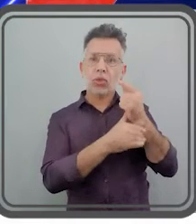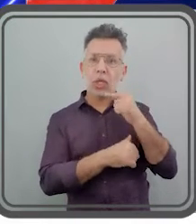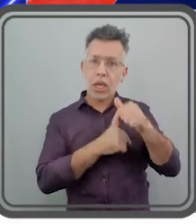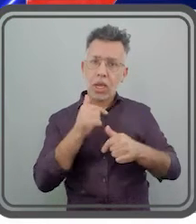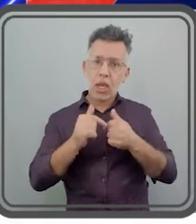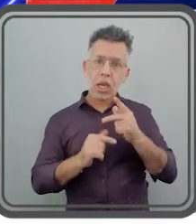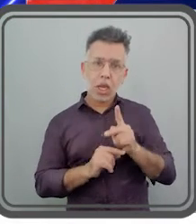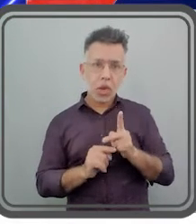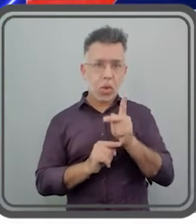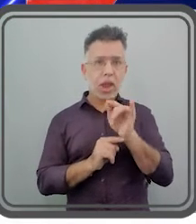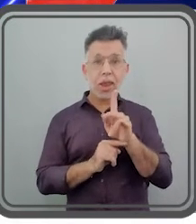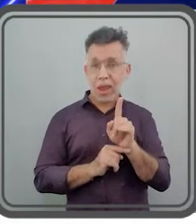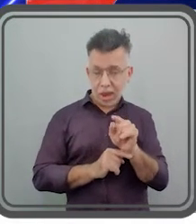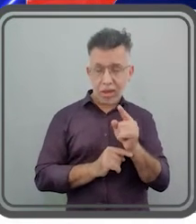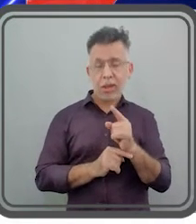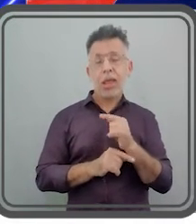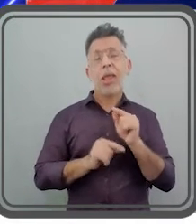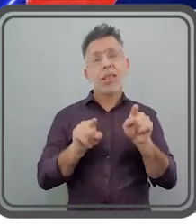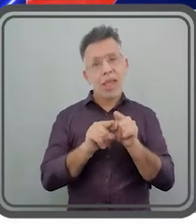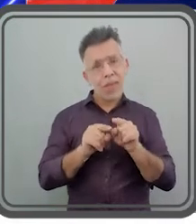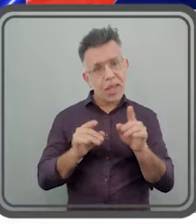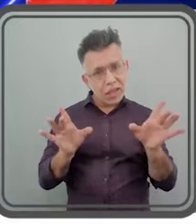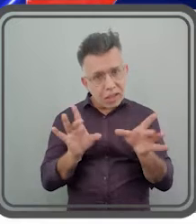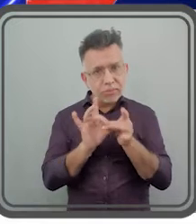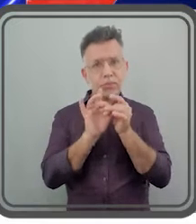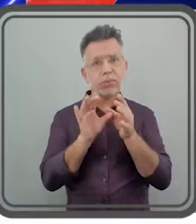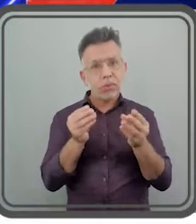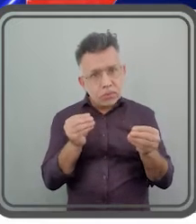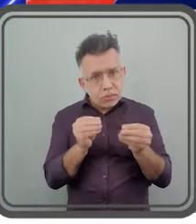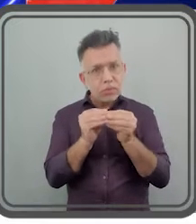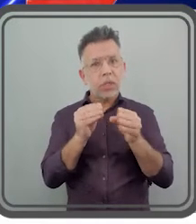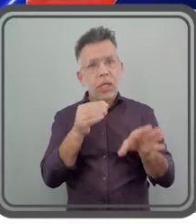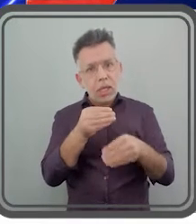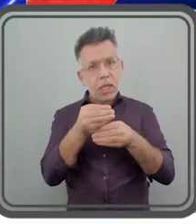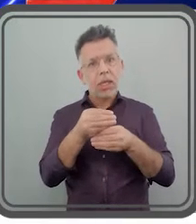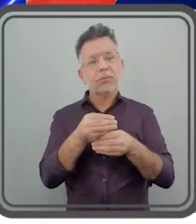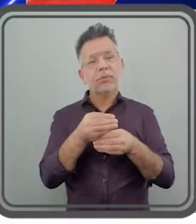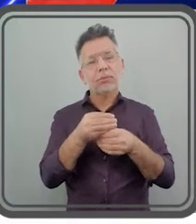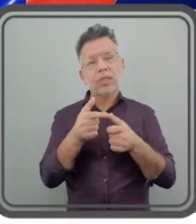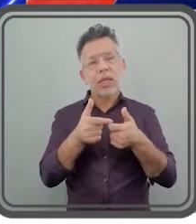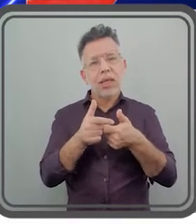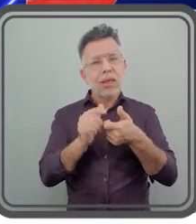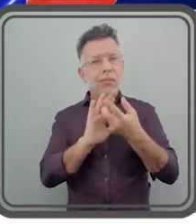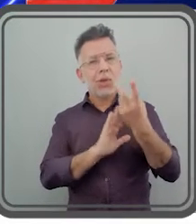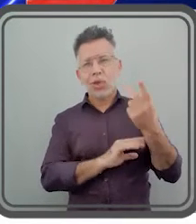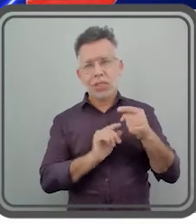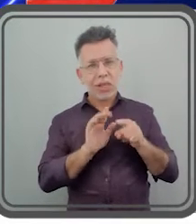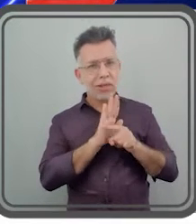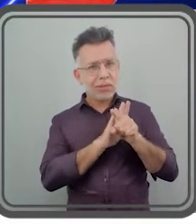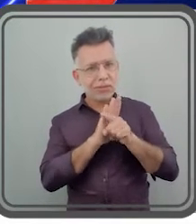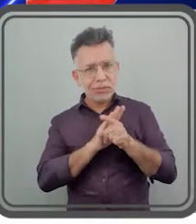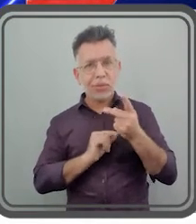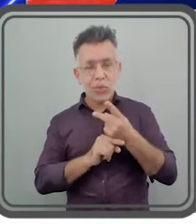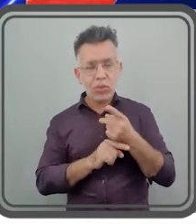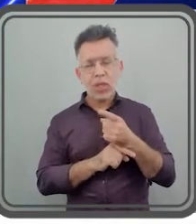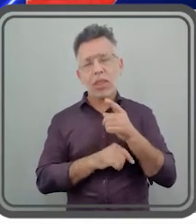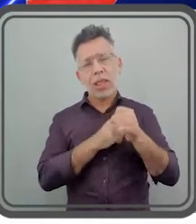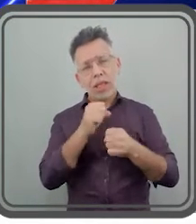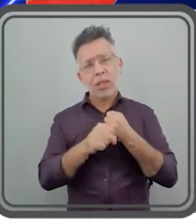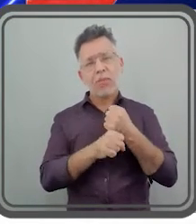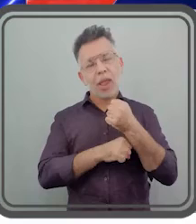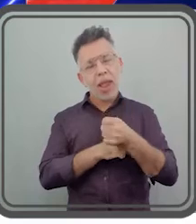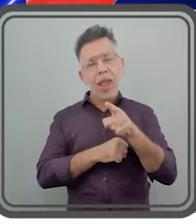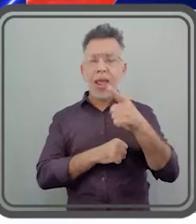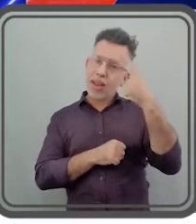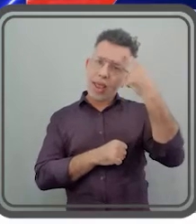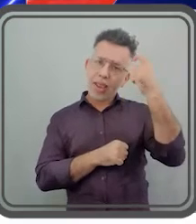o cara que trabalha Além de estar com eu já integrado com um cara aqui para poder fazer a vida nas áreas de milhões bilhões de buscas que tem anualmente